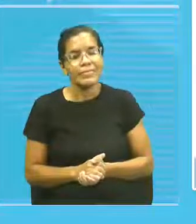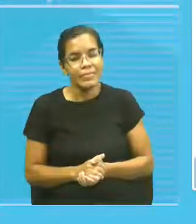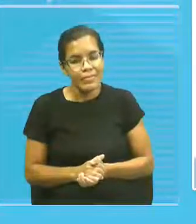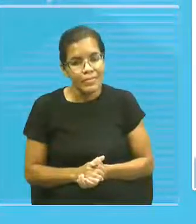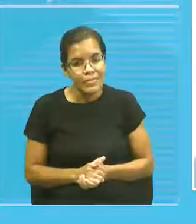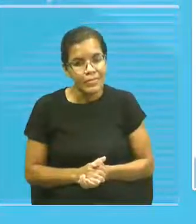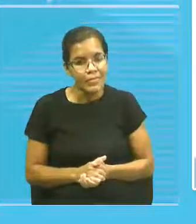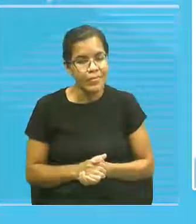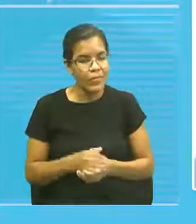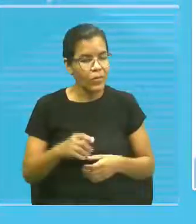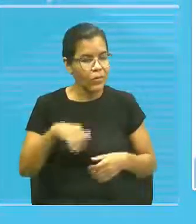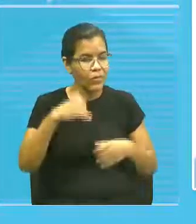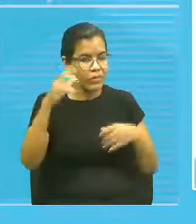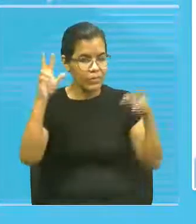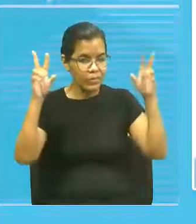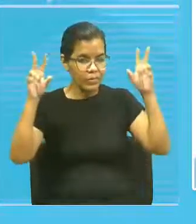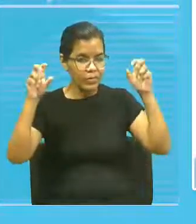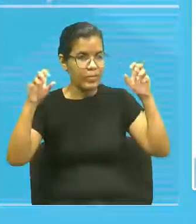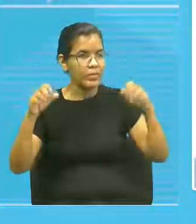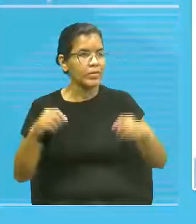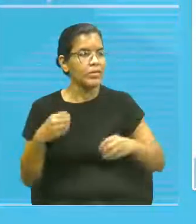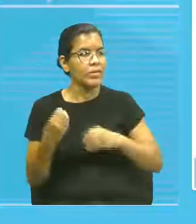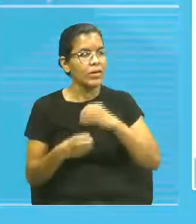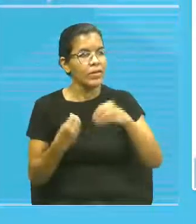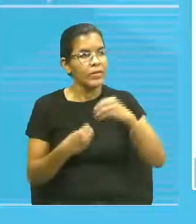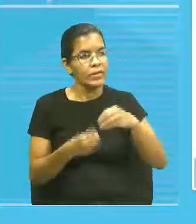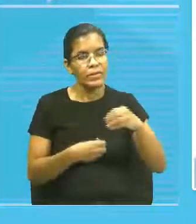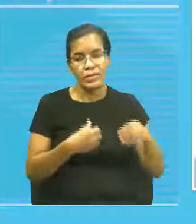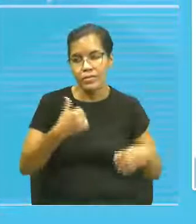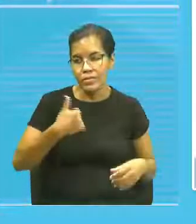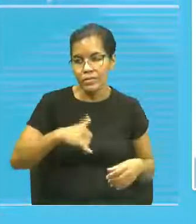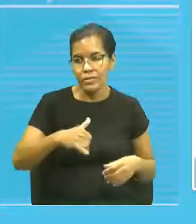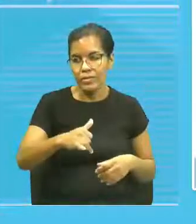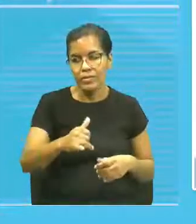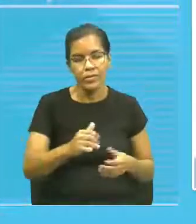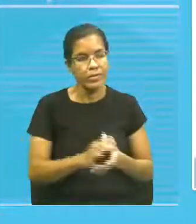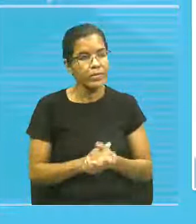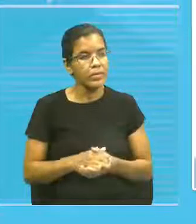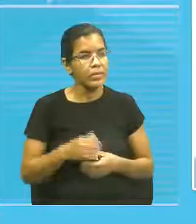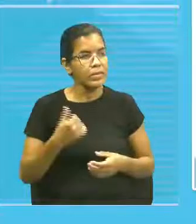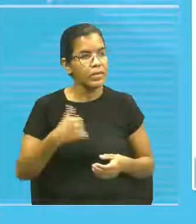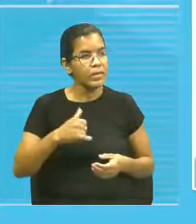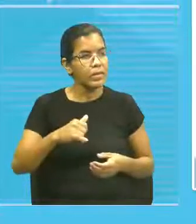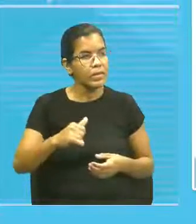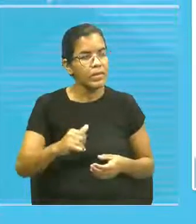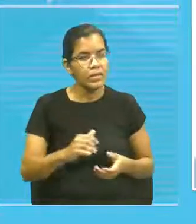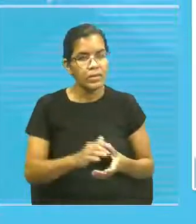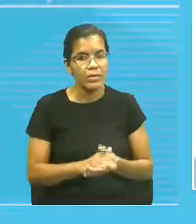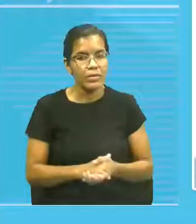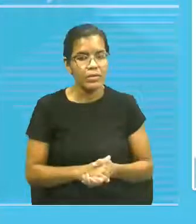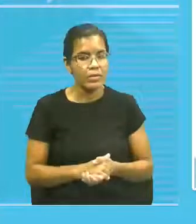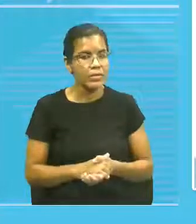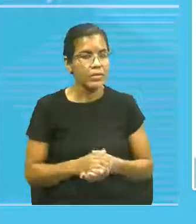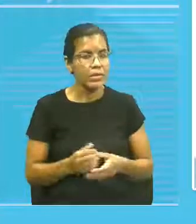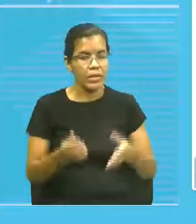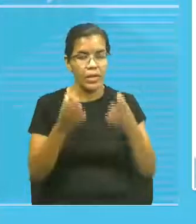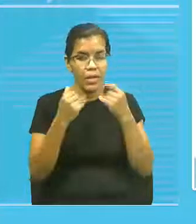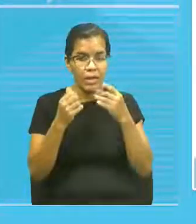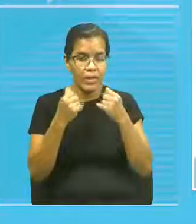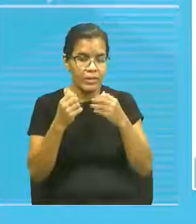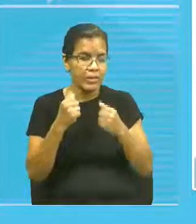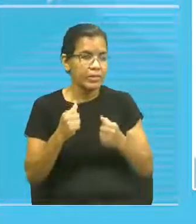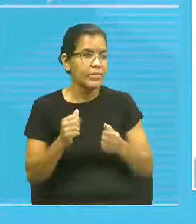Pois olha, outro tipo de conversão aí de energia, gente. É energia obtida através da ingestão de